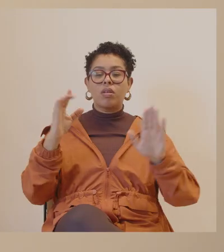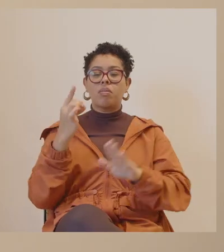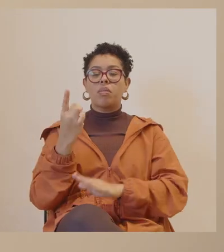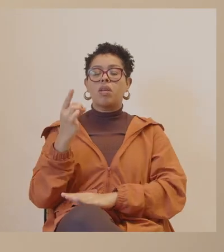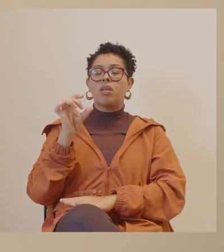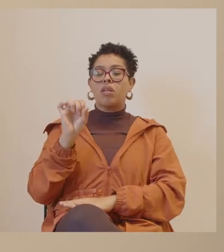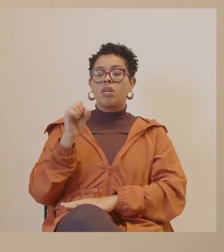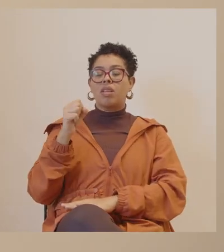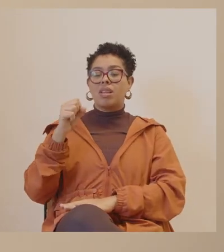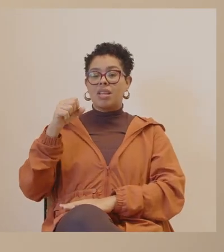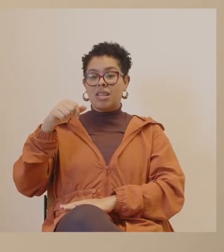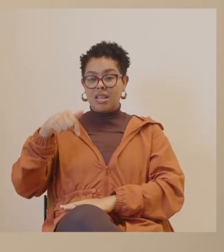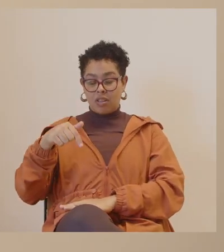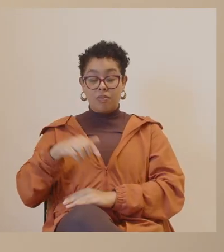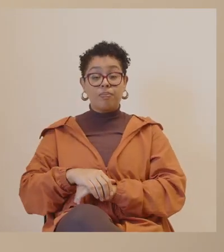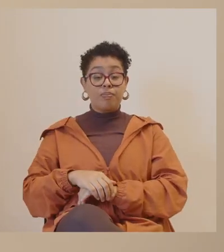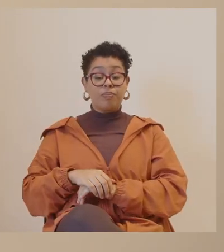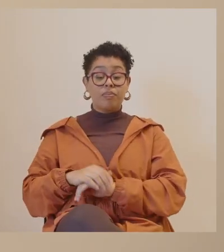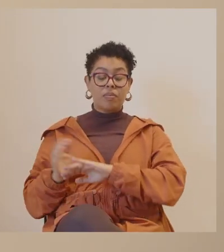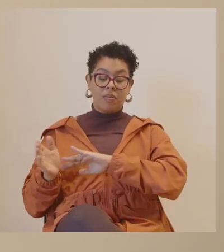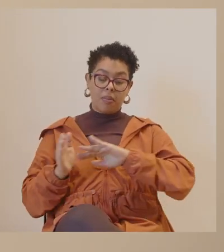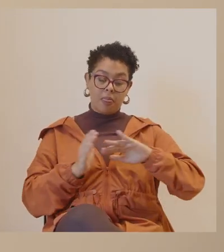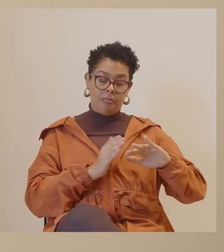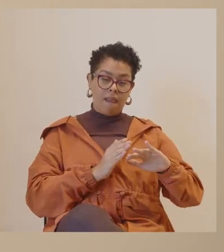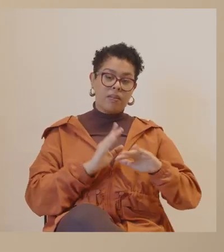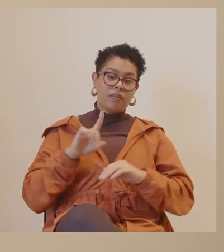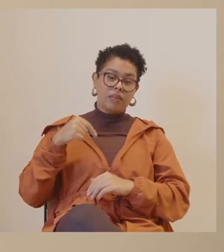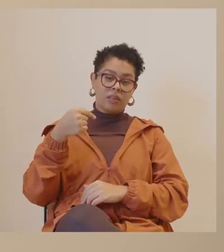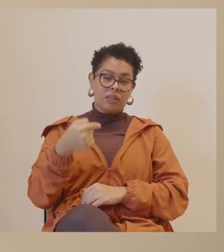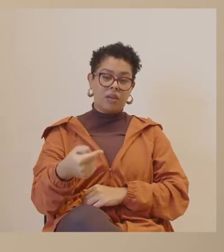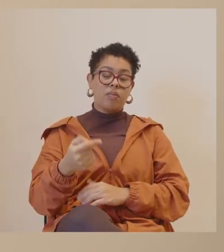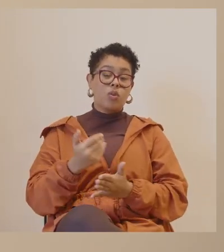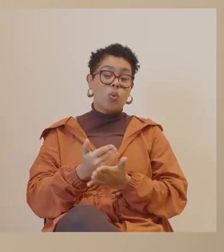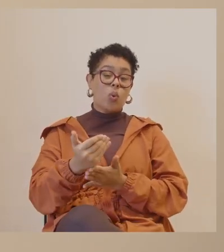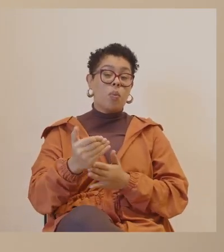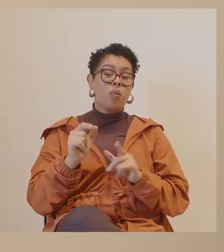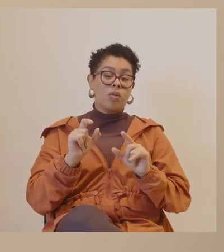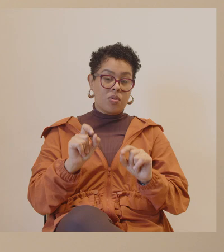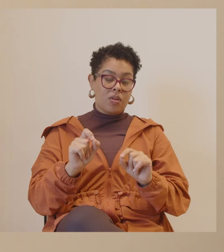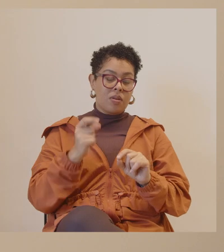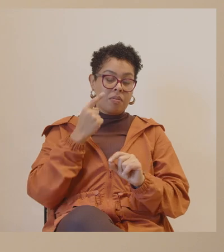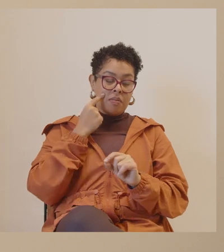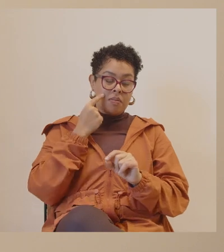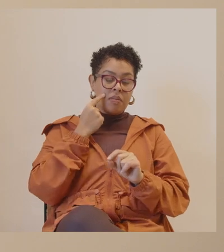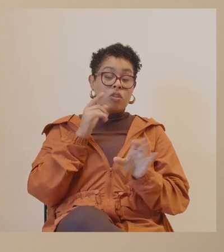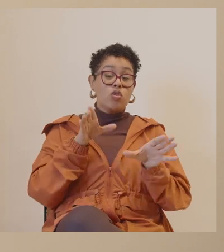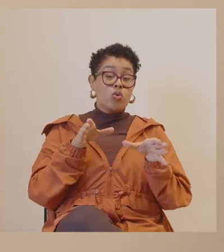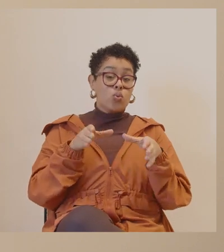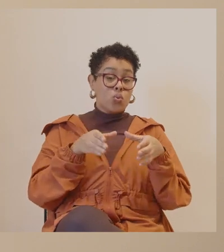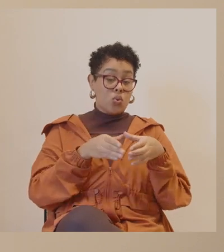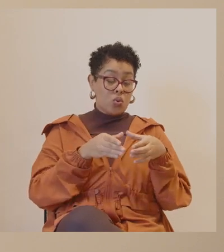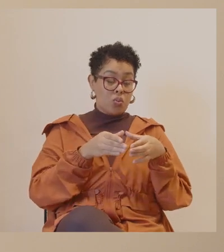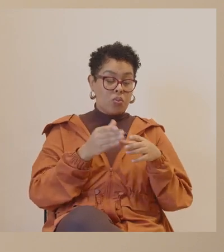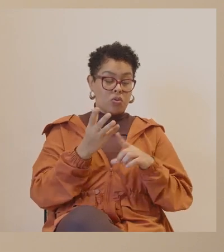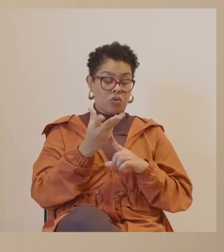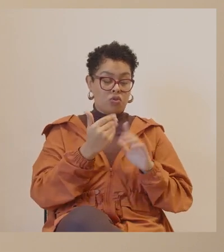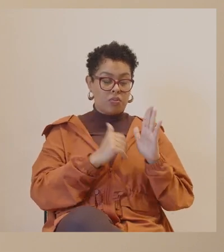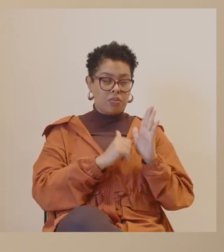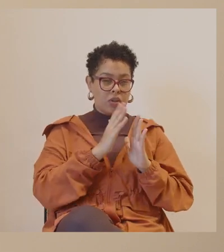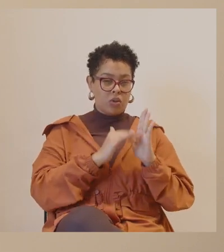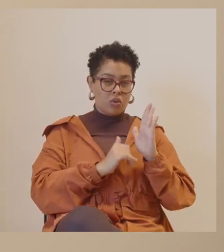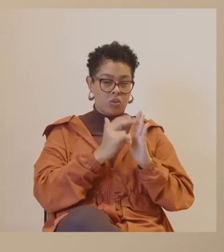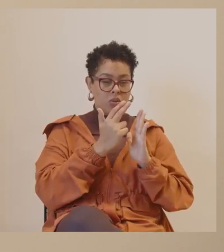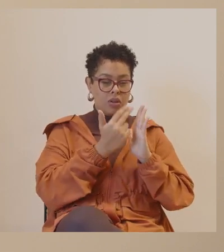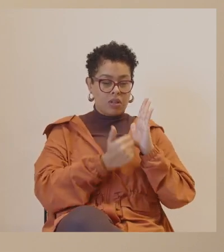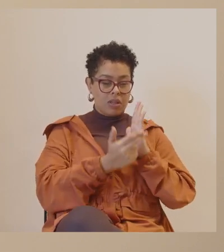de 1880, ele vai, agora, assim, de fato, quer dizer, se a série, por exemplo, a série da